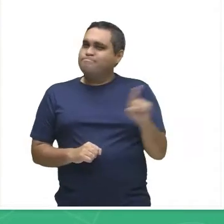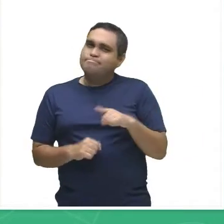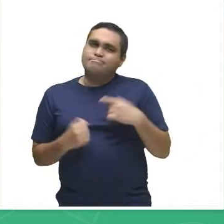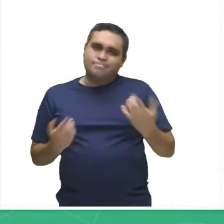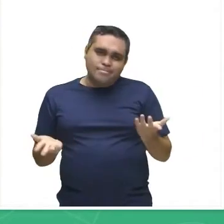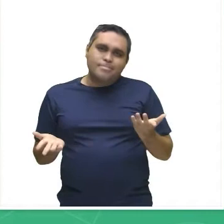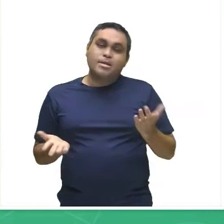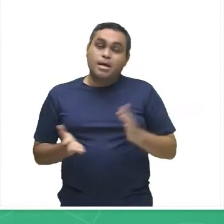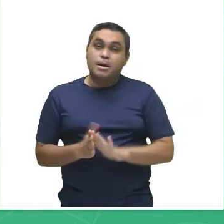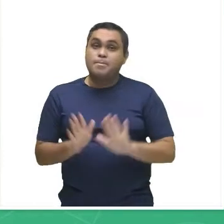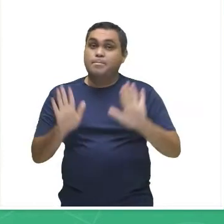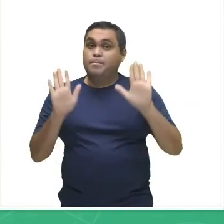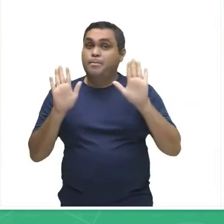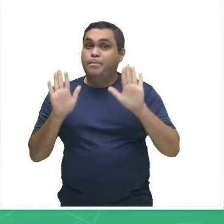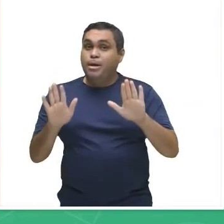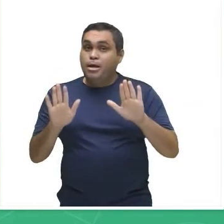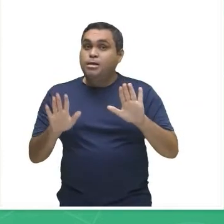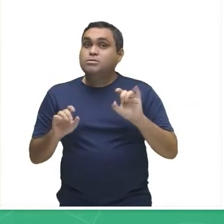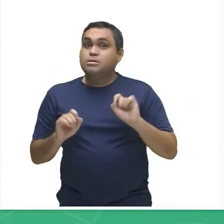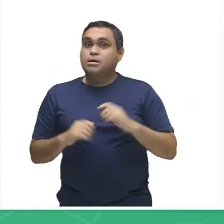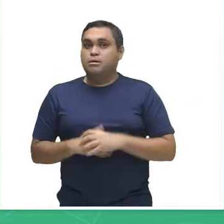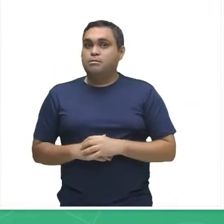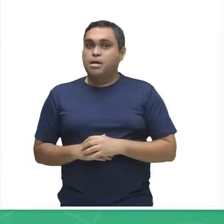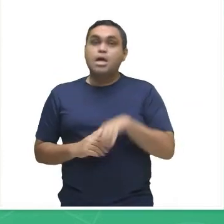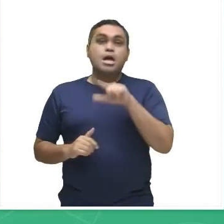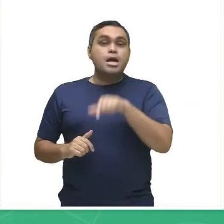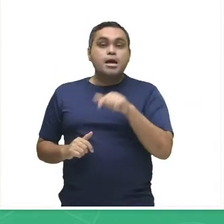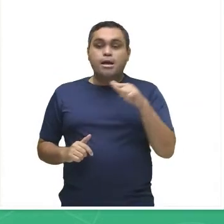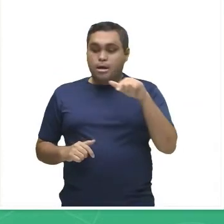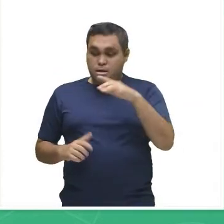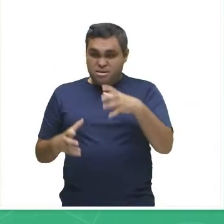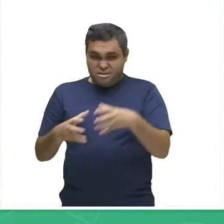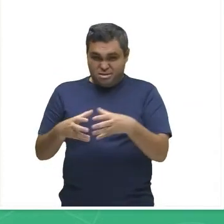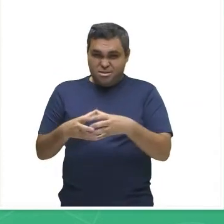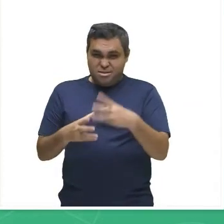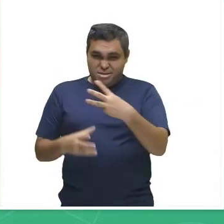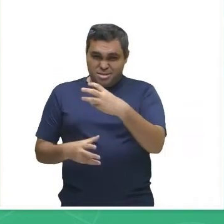Mas, porém, eles atrasaram